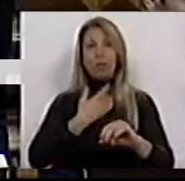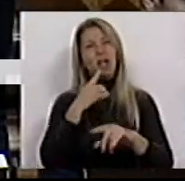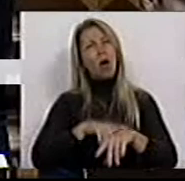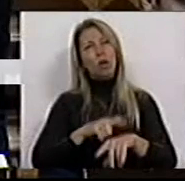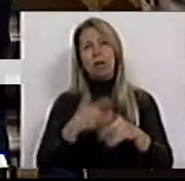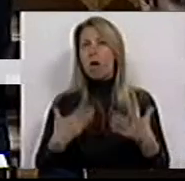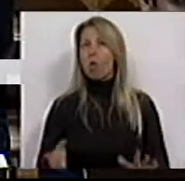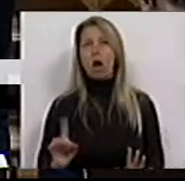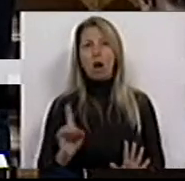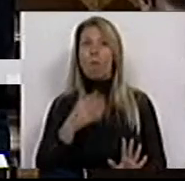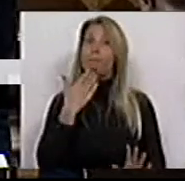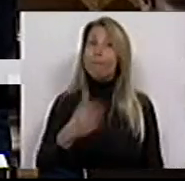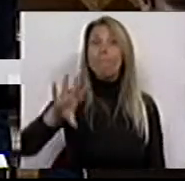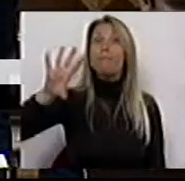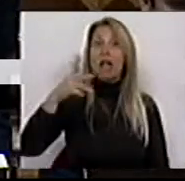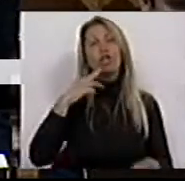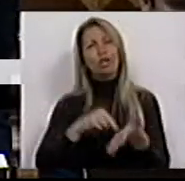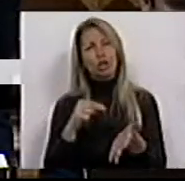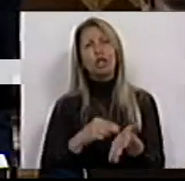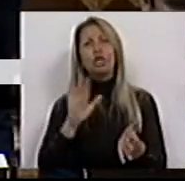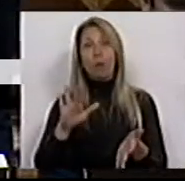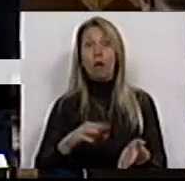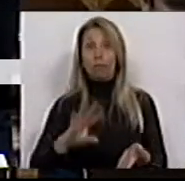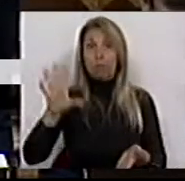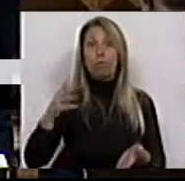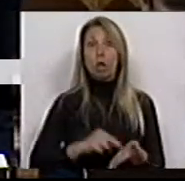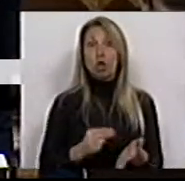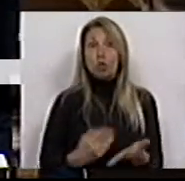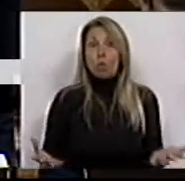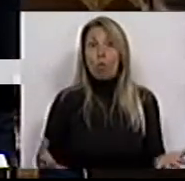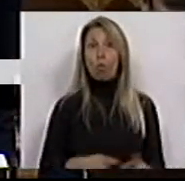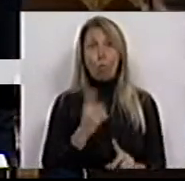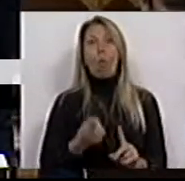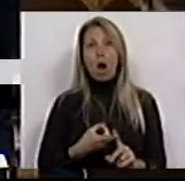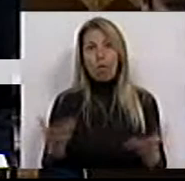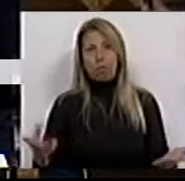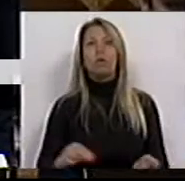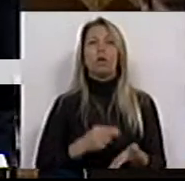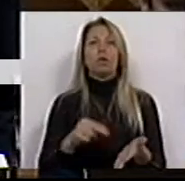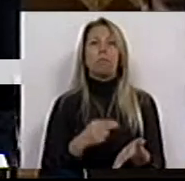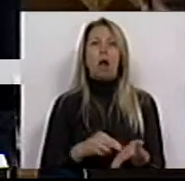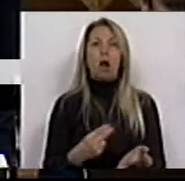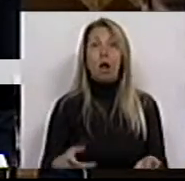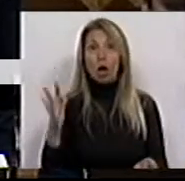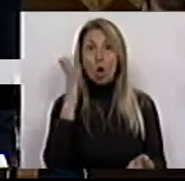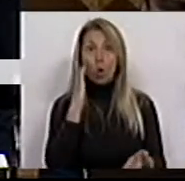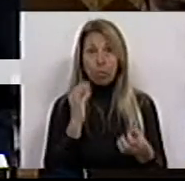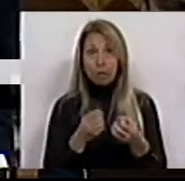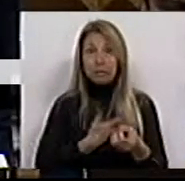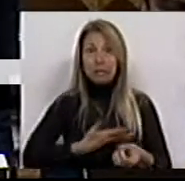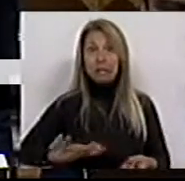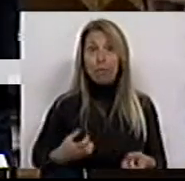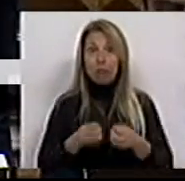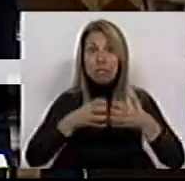país que esperasse. E o país esperou. E a cada ano que passou, o país esperou. E o número de desempregados aumentou. E